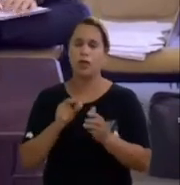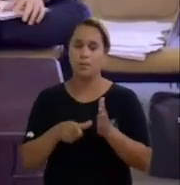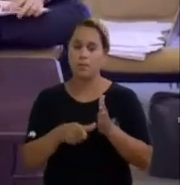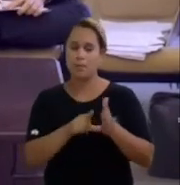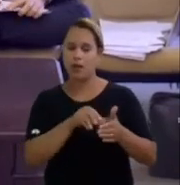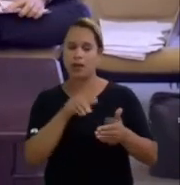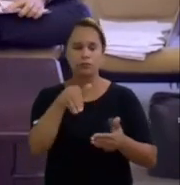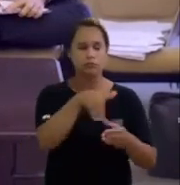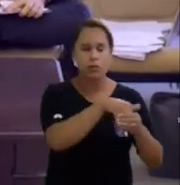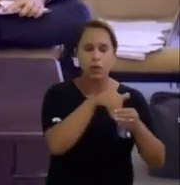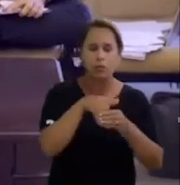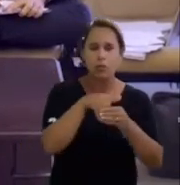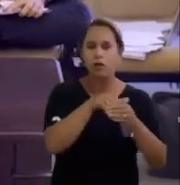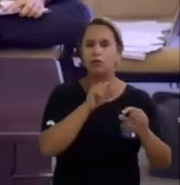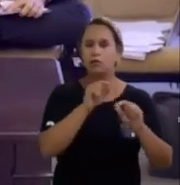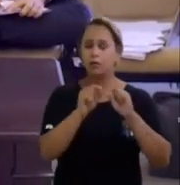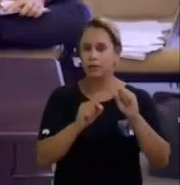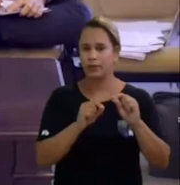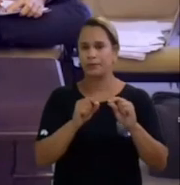propriamente dita.